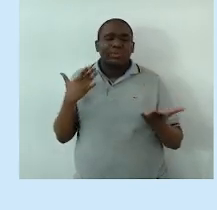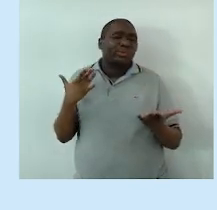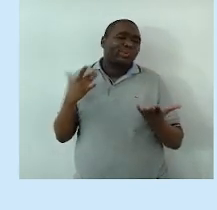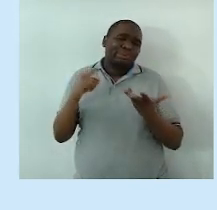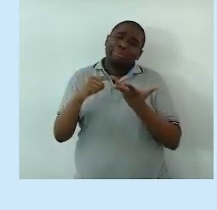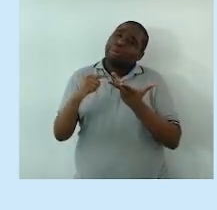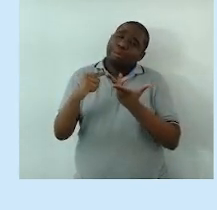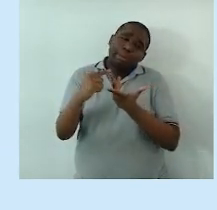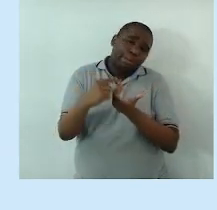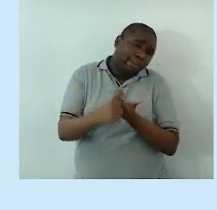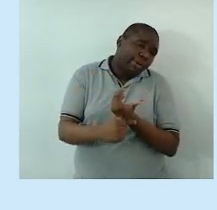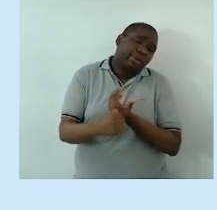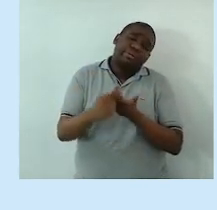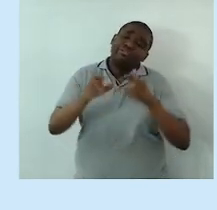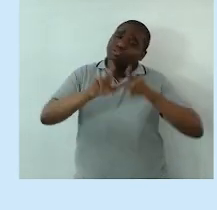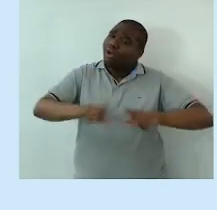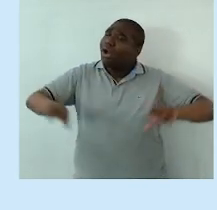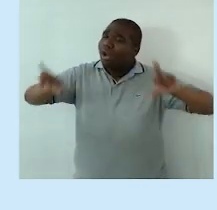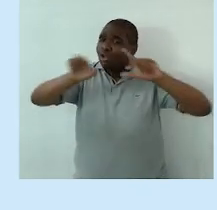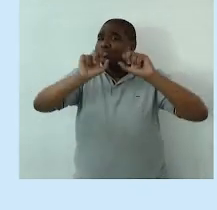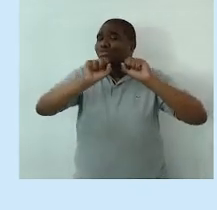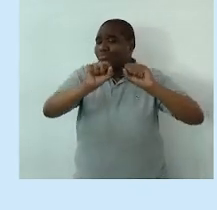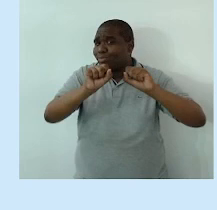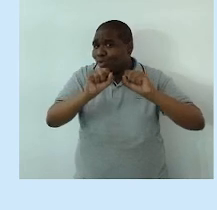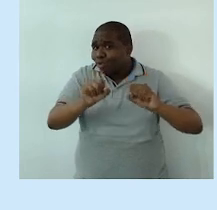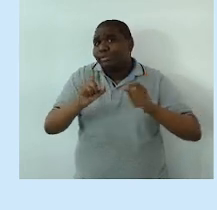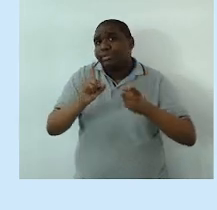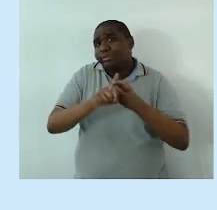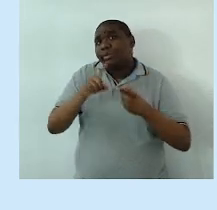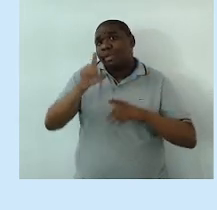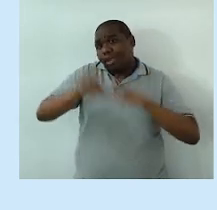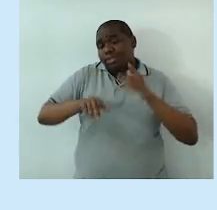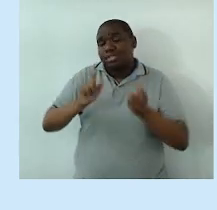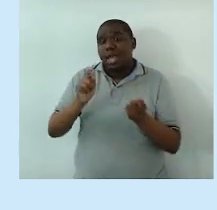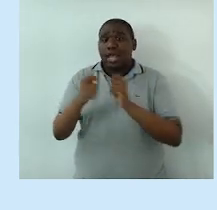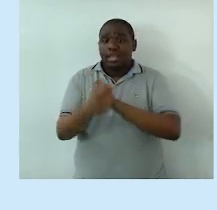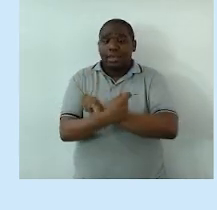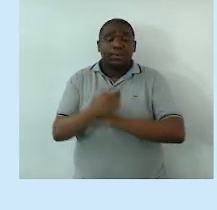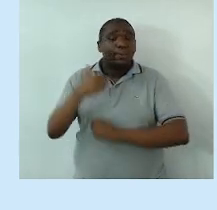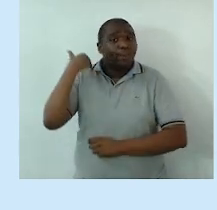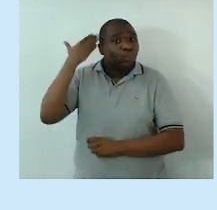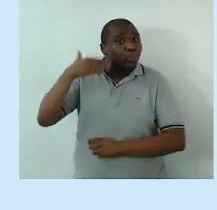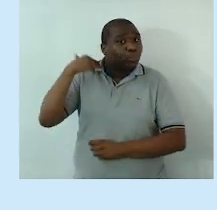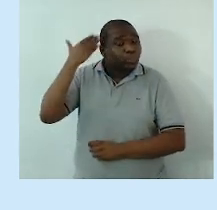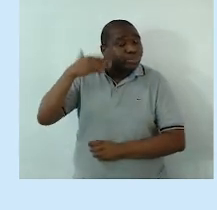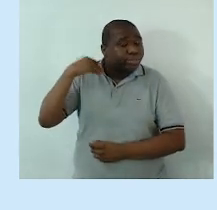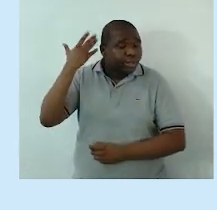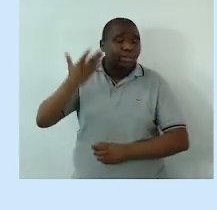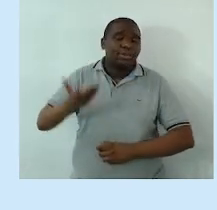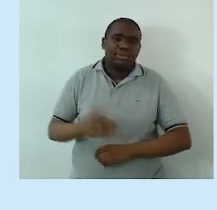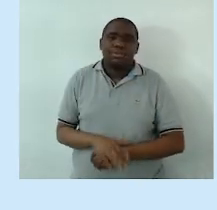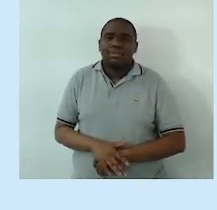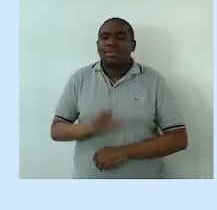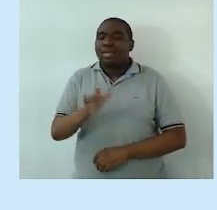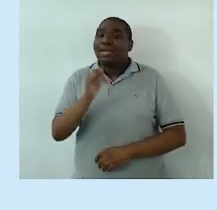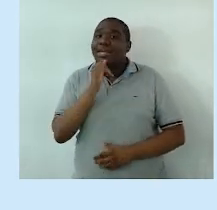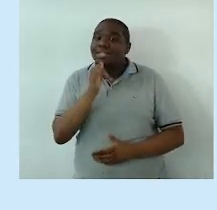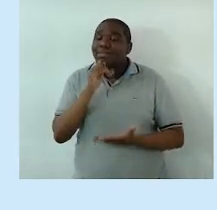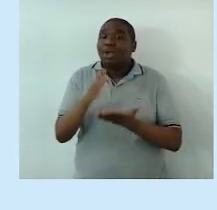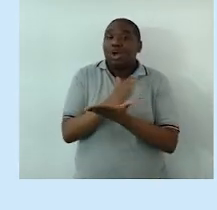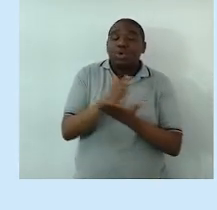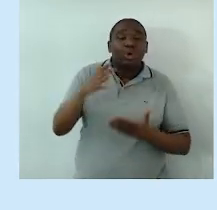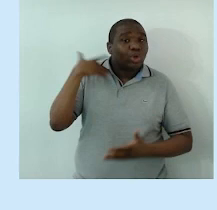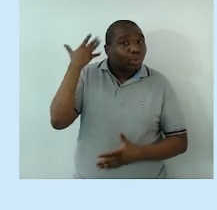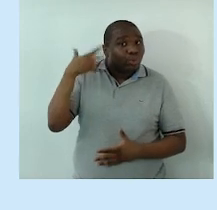de várias coisas. Pode fazer até a releitura da música, que, por exemplo, né, algumas músicas de Legião Urbana,